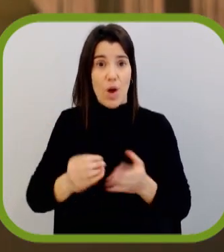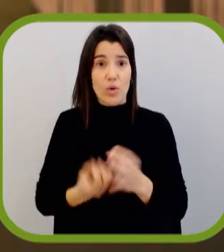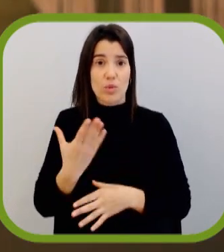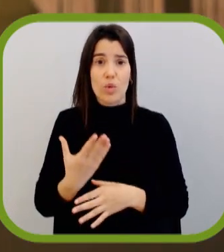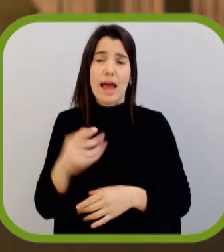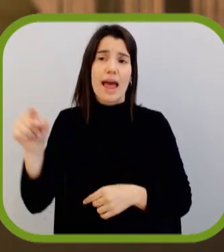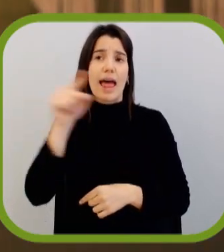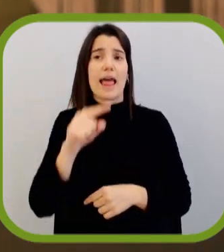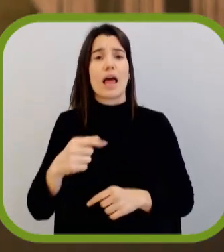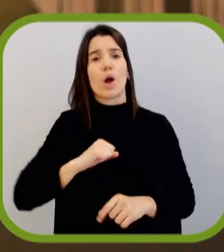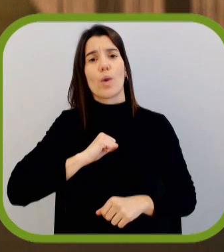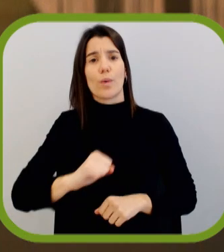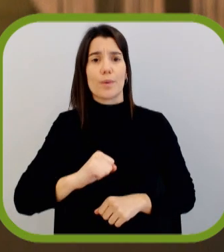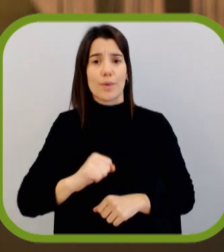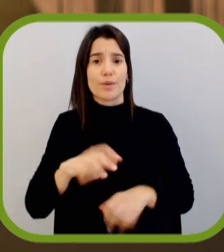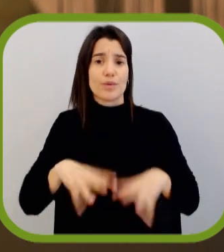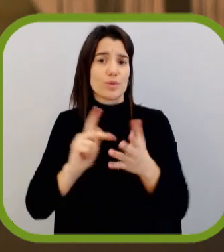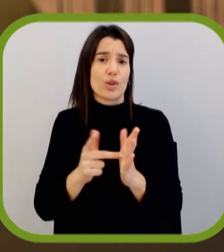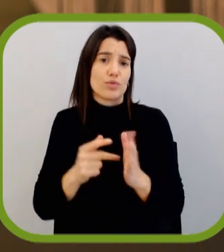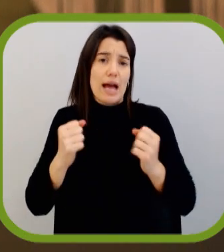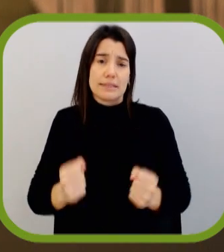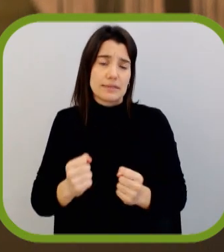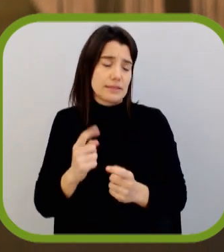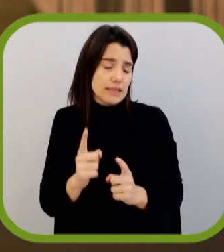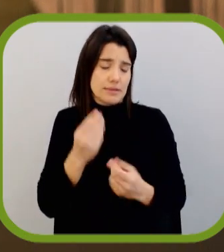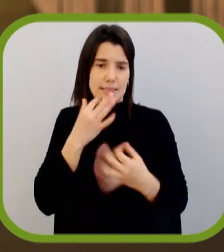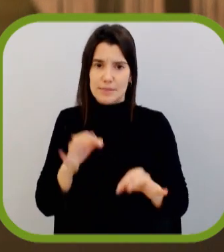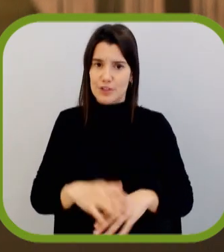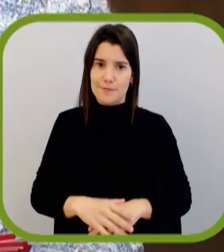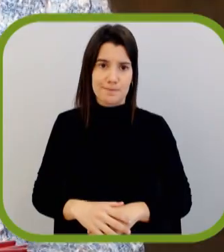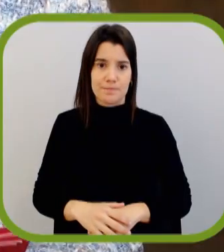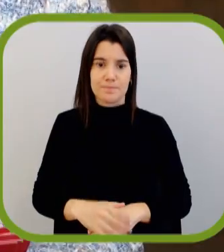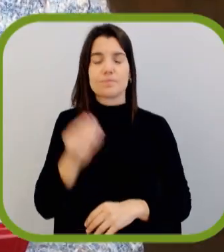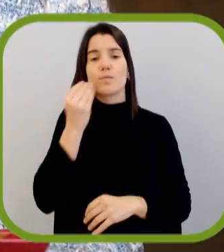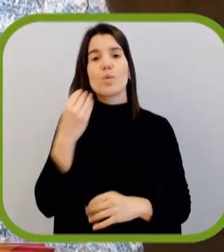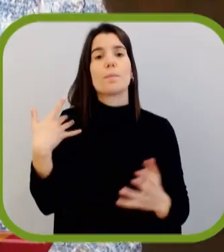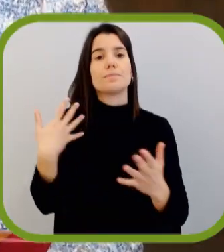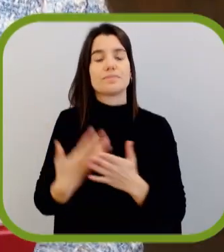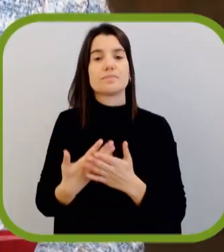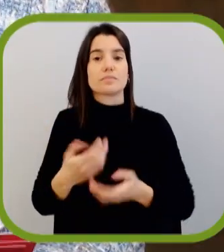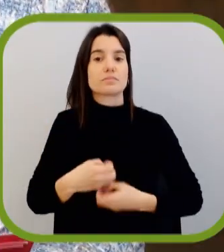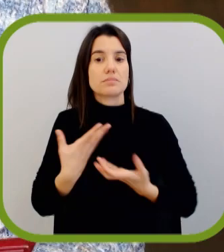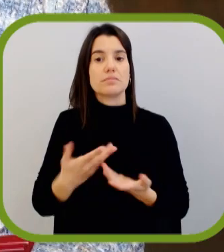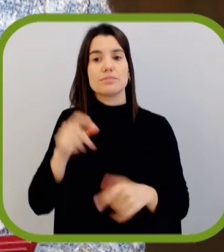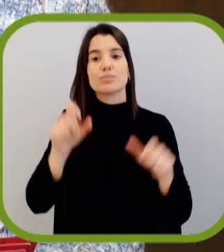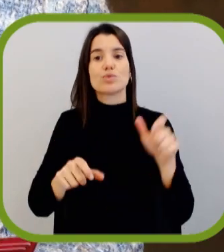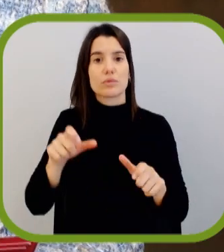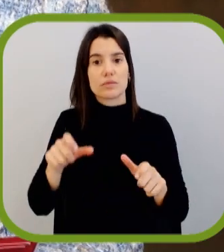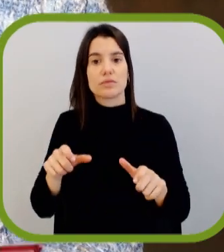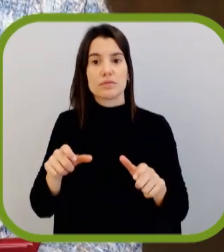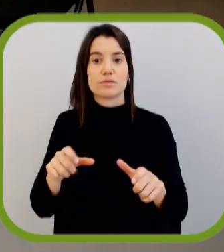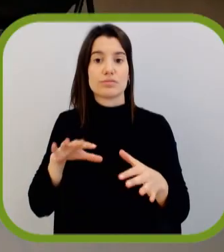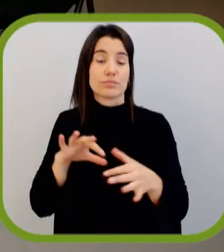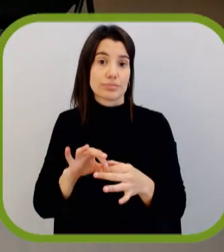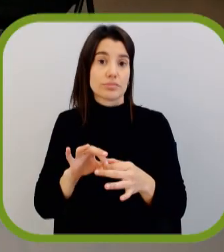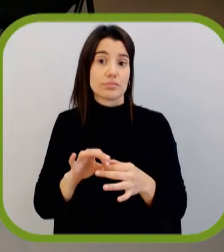forma de resistência de quem está contra a evolução tecnológica, é simples. Como é que tem sido a reação das